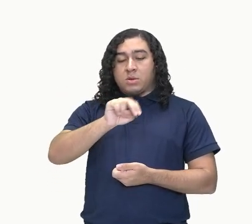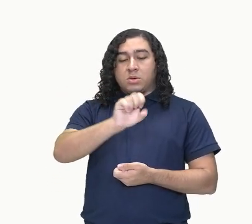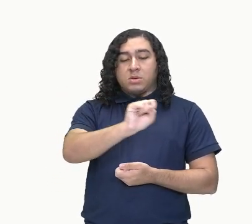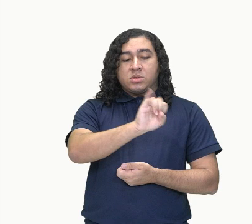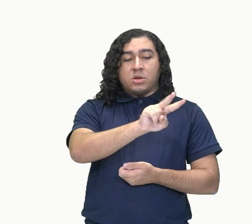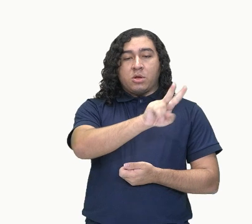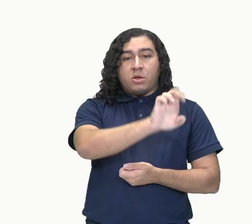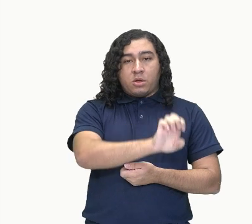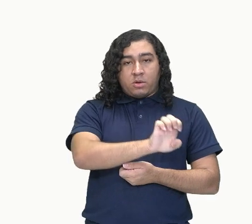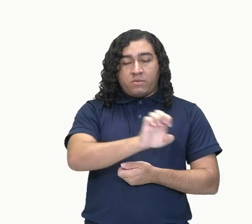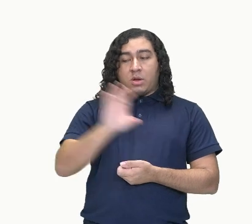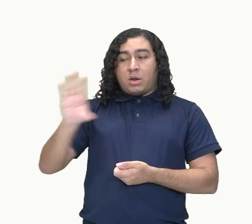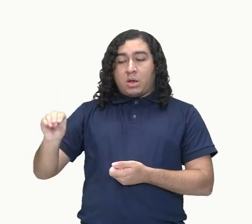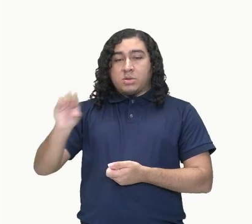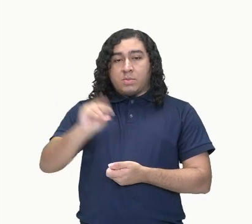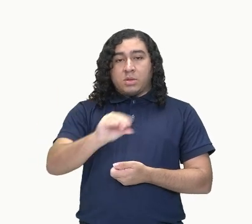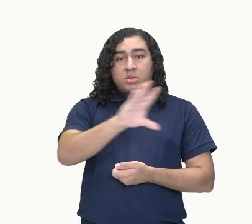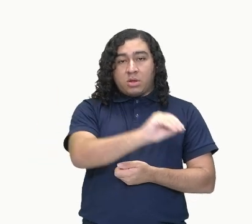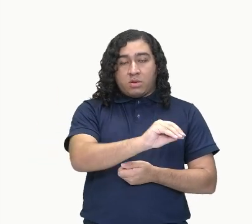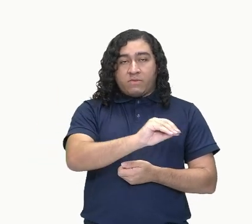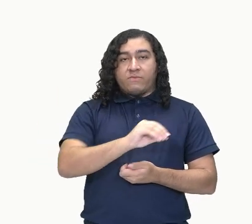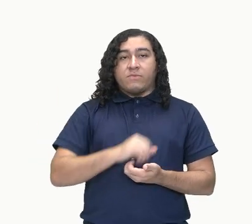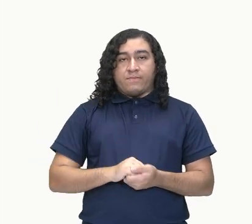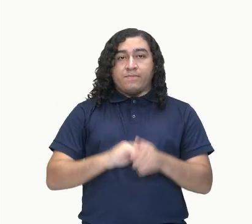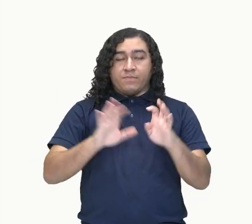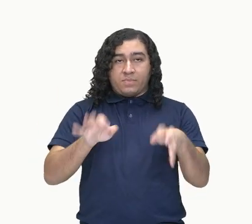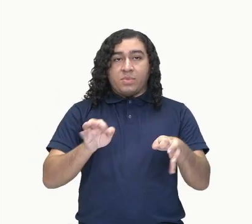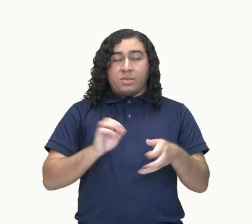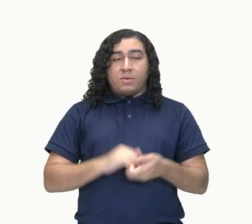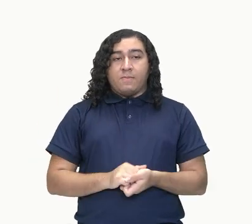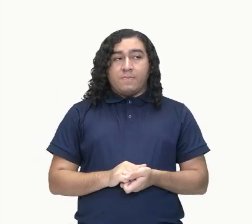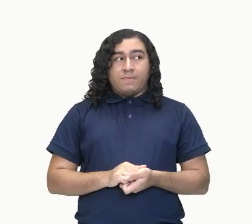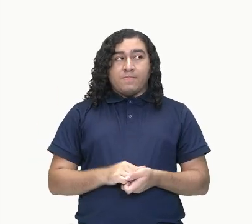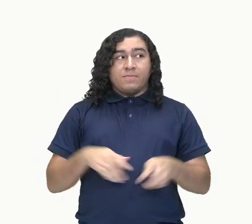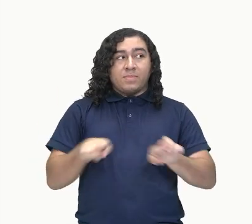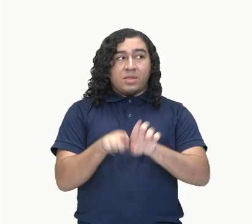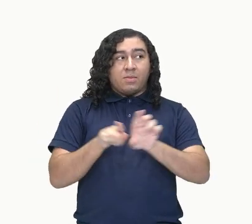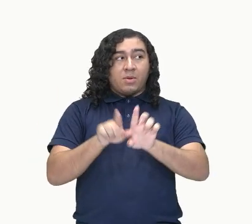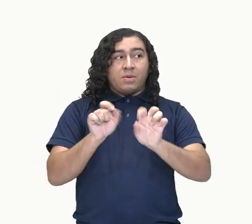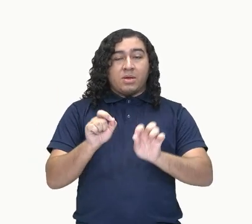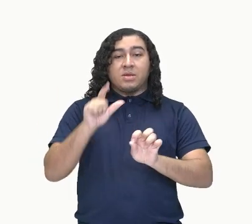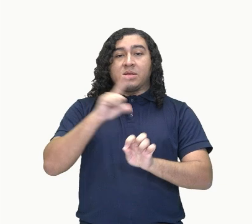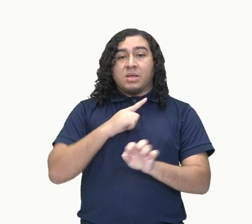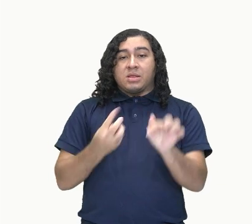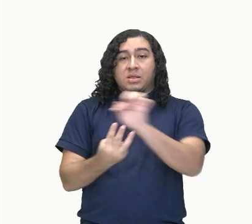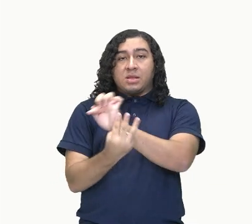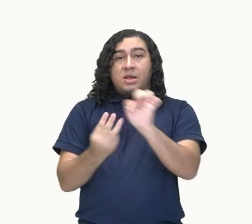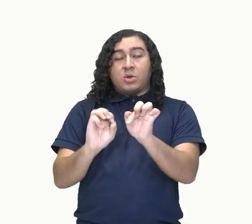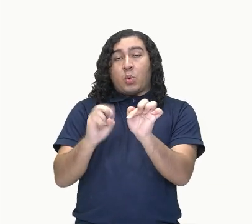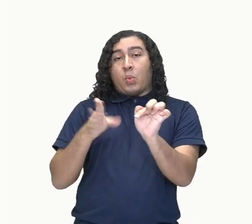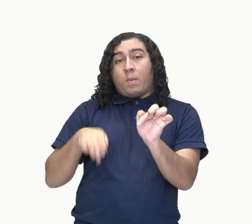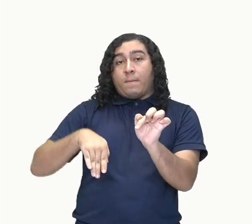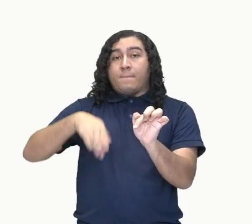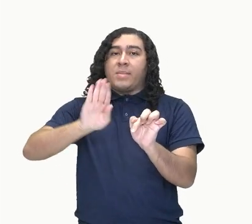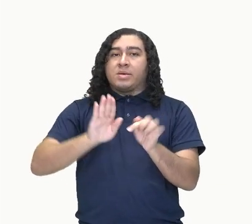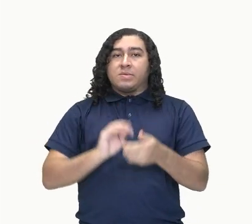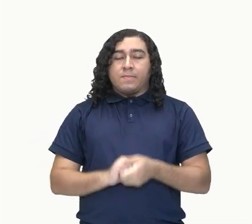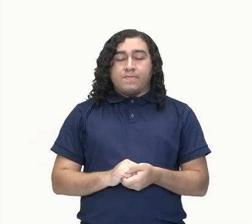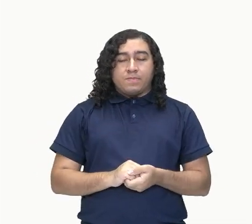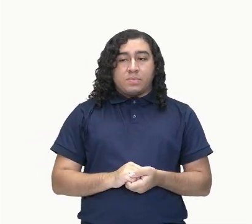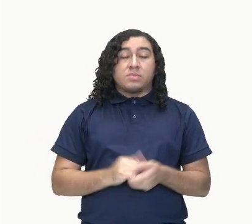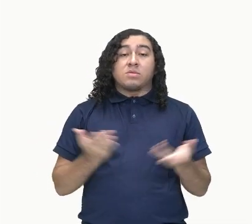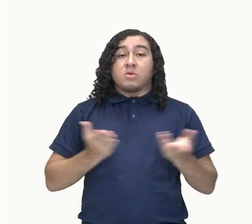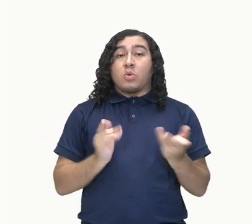Expensive. Aqui tem uma sílaba só, ok? Os adjetivos longos têm 3 ou mais sílabas. Vamos entrar agora